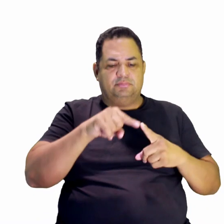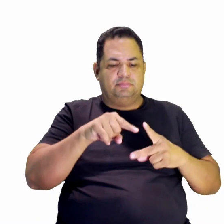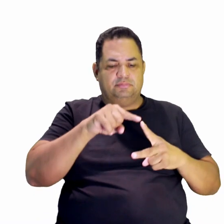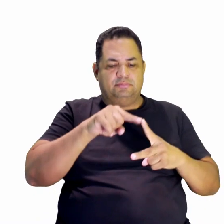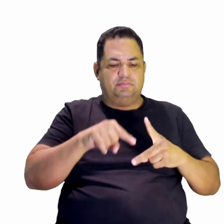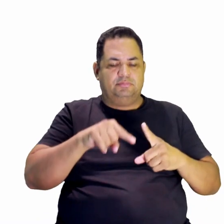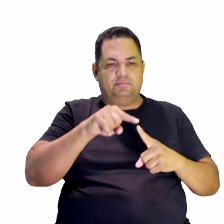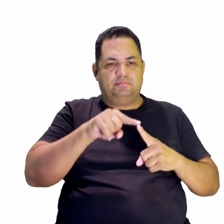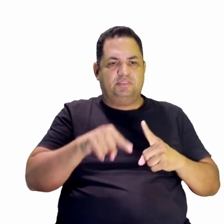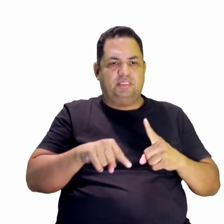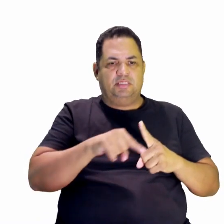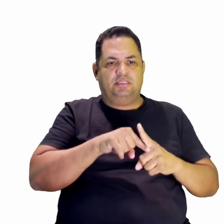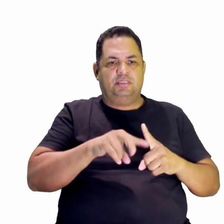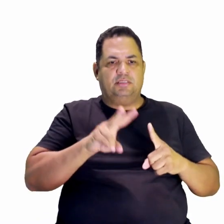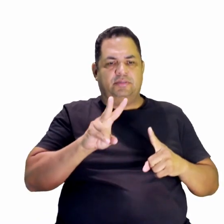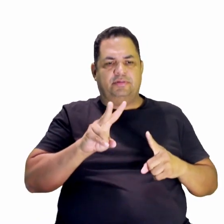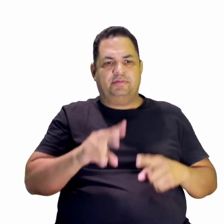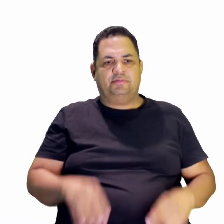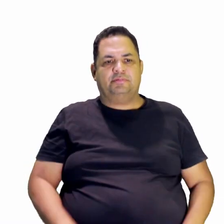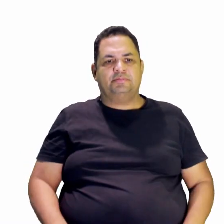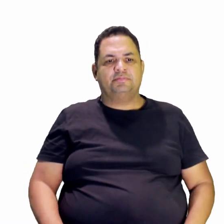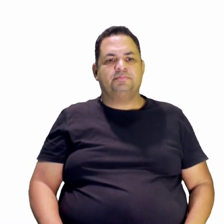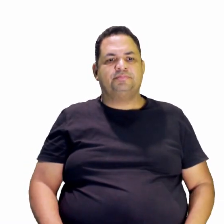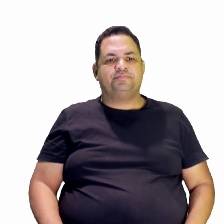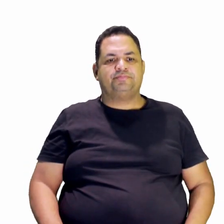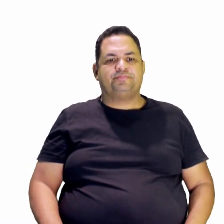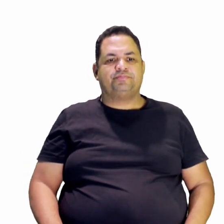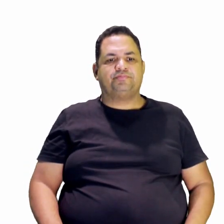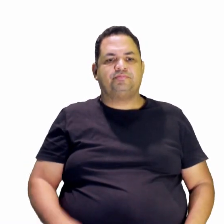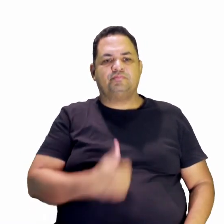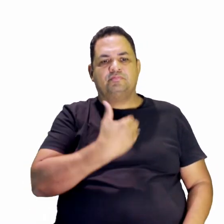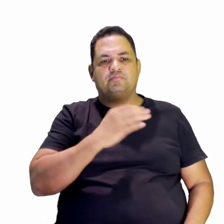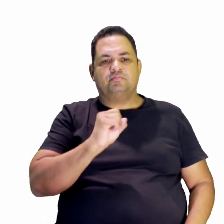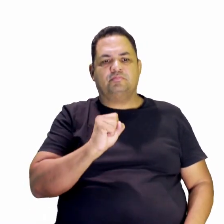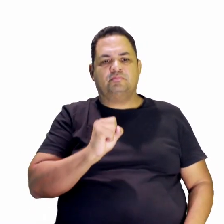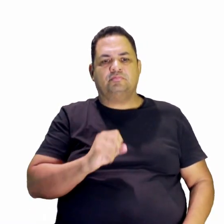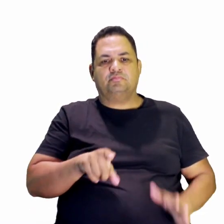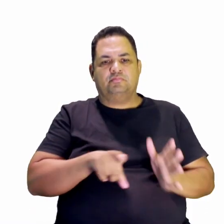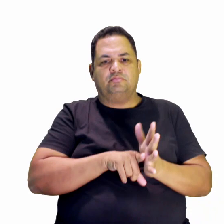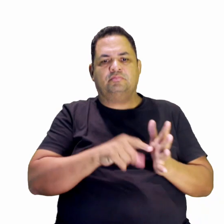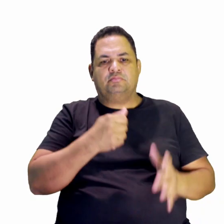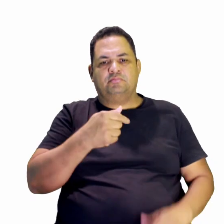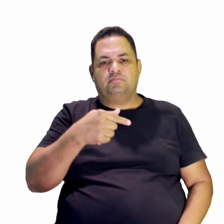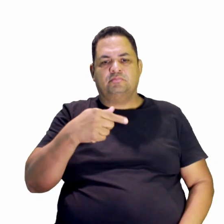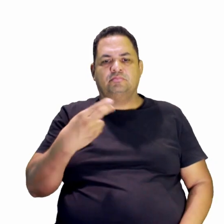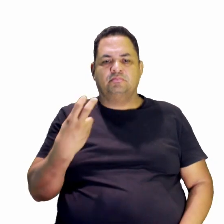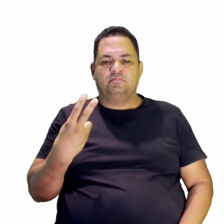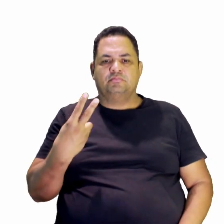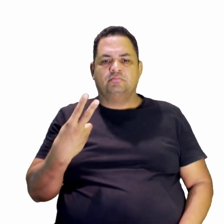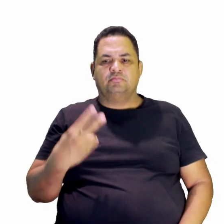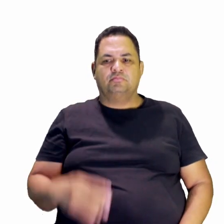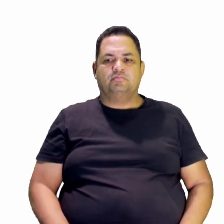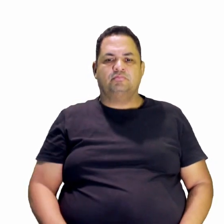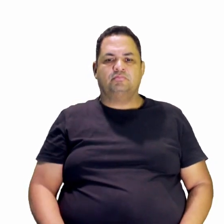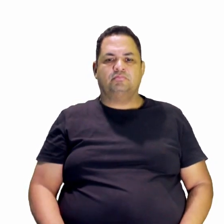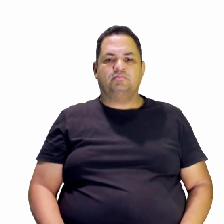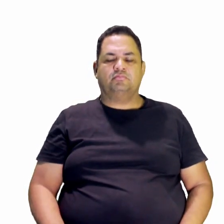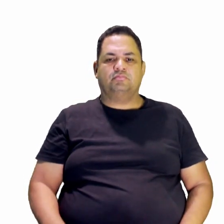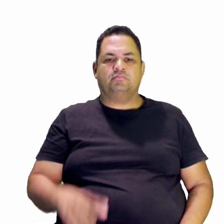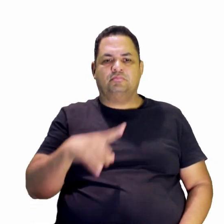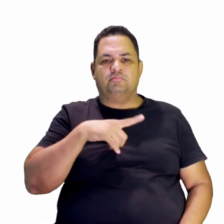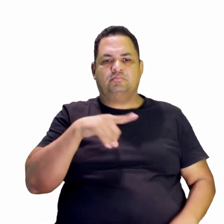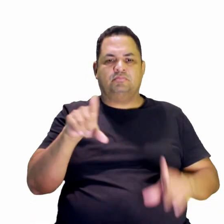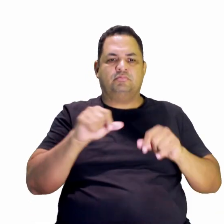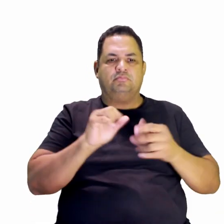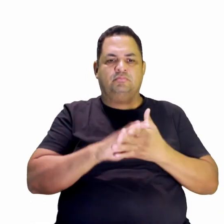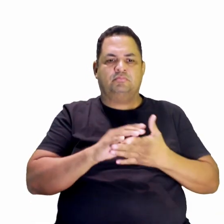é variação de velocidade, é velocidade final menos inicial. Então, 108 menos 72. Houve aqui a opção